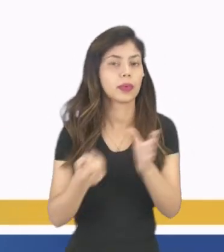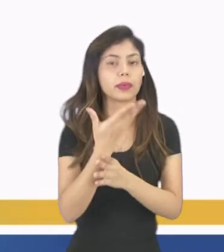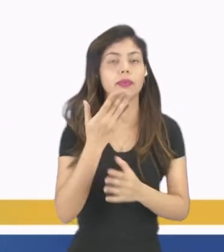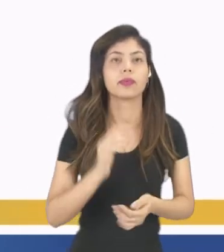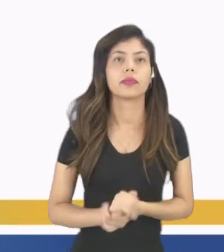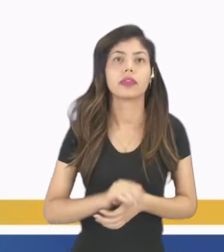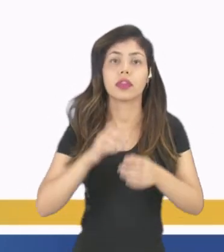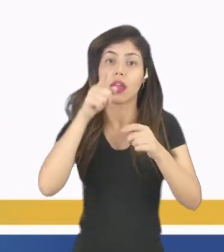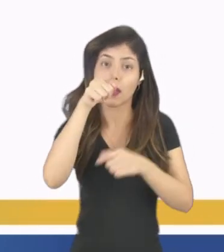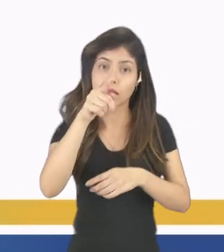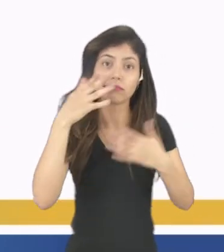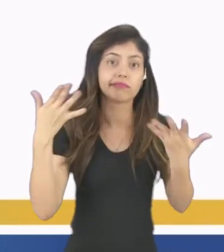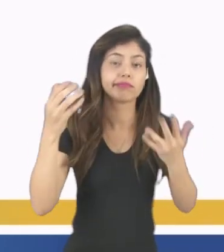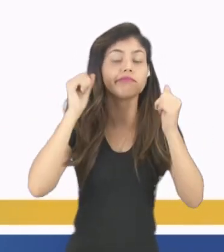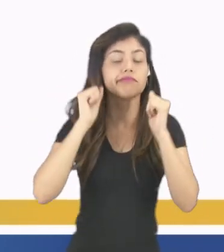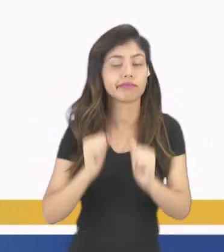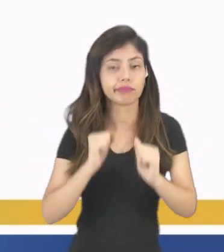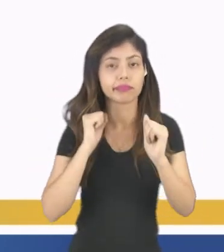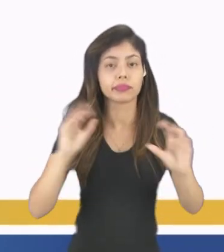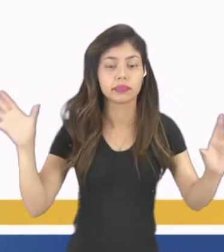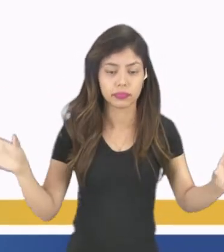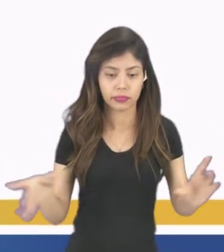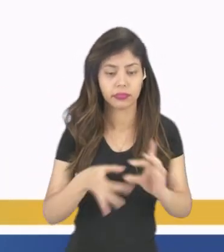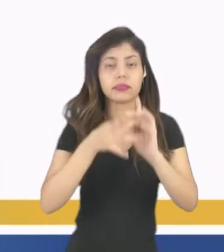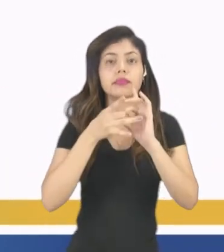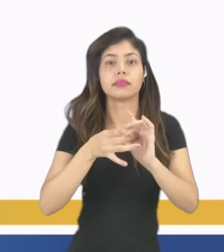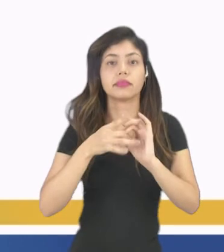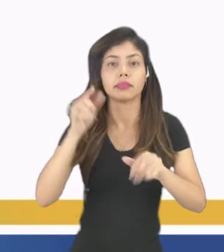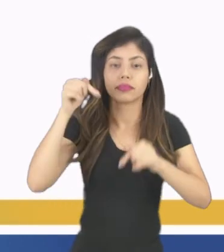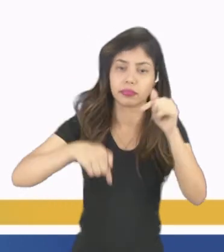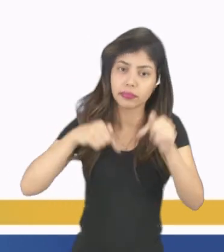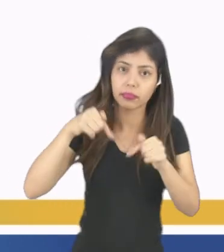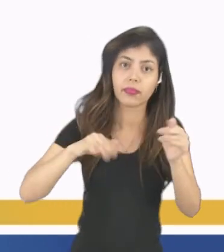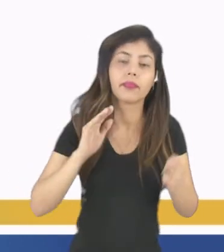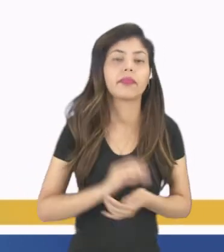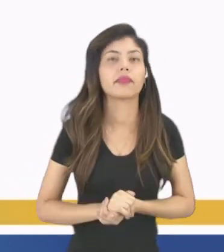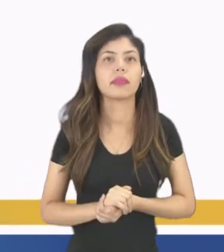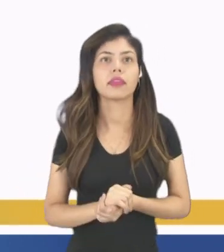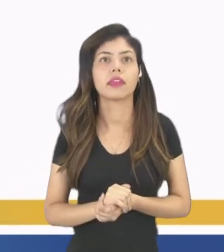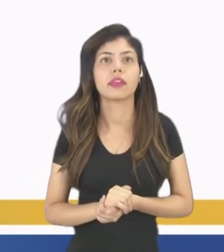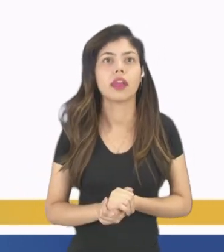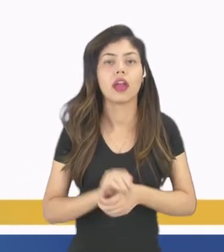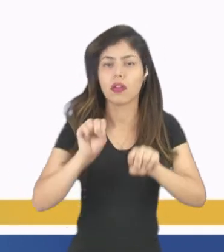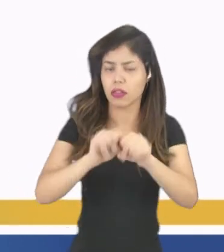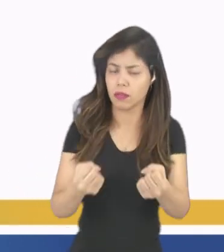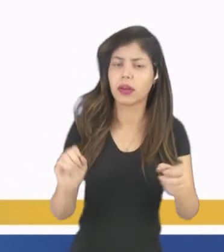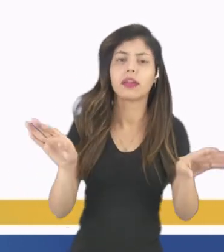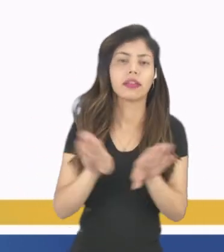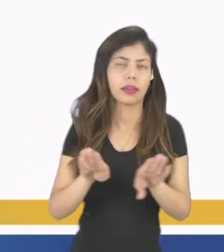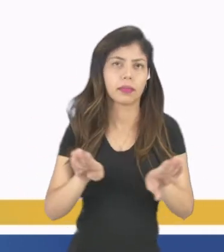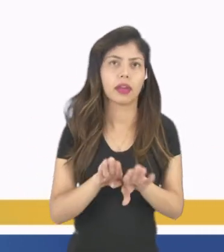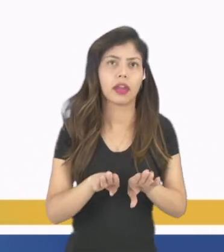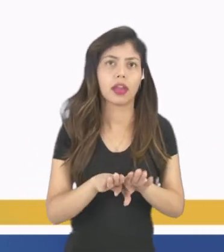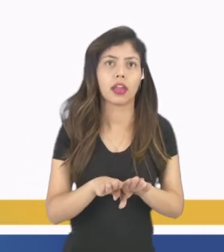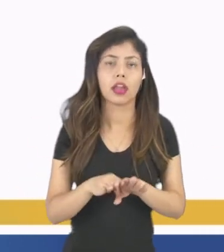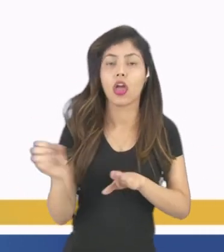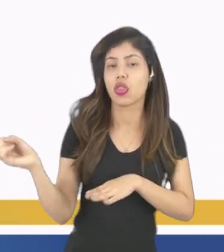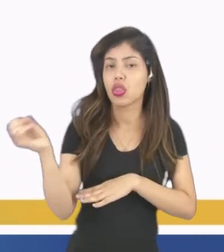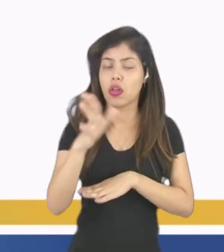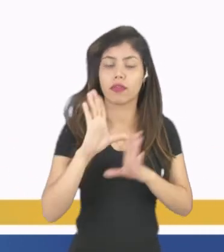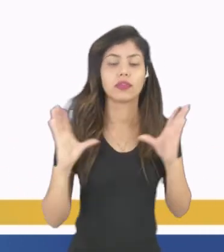esse é o momento chave onde ligações químicas são formadas, ligações químicas são quebradas e nós temos a formação de